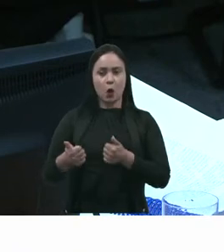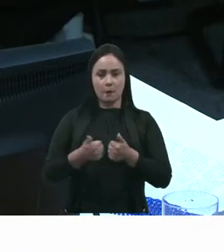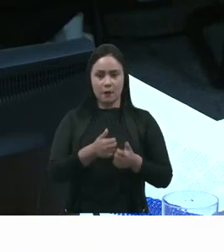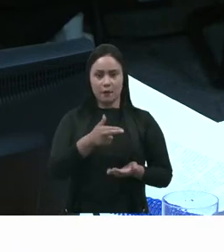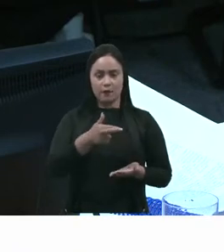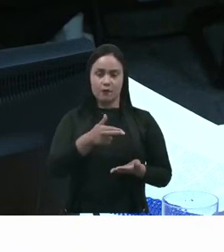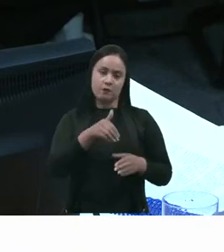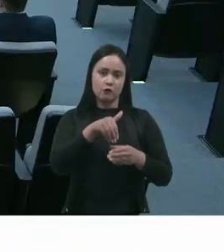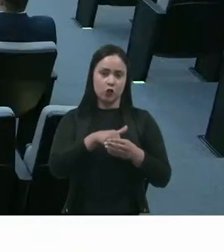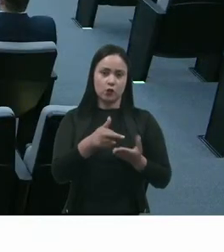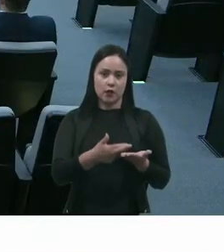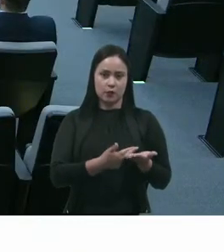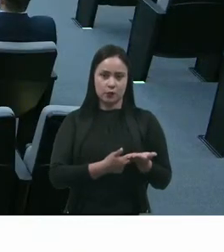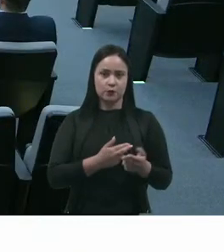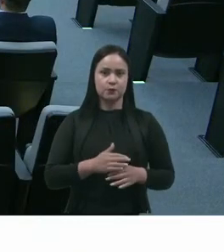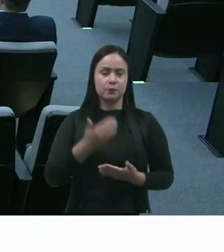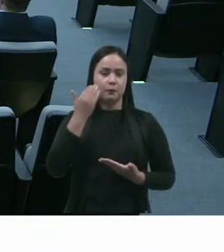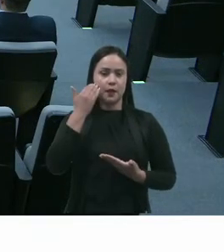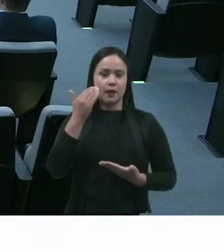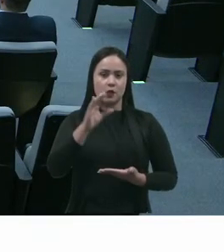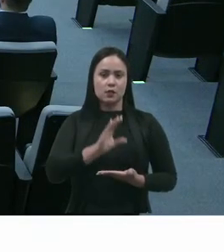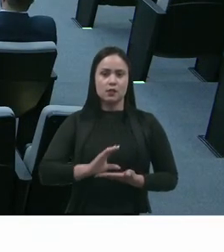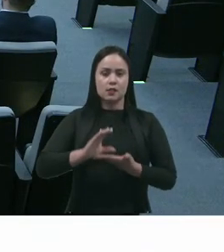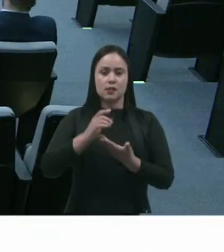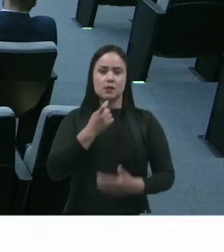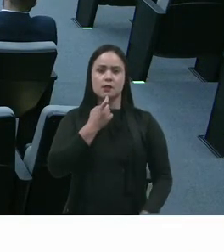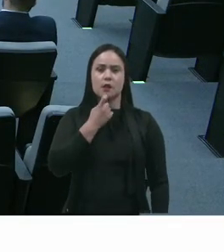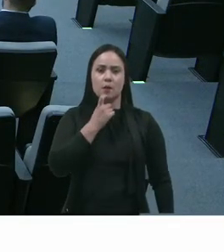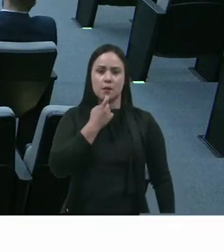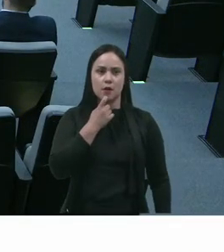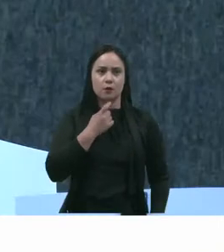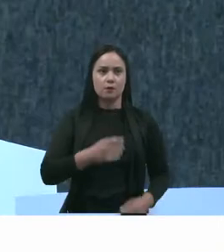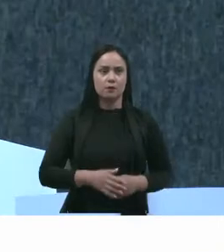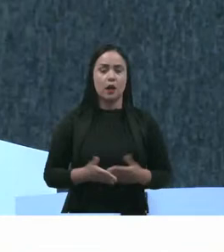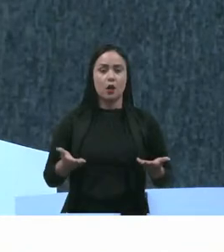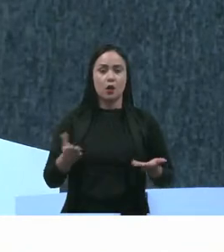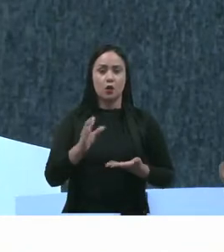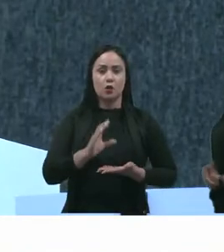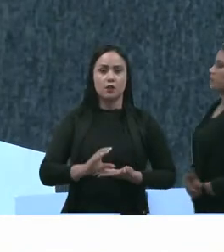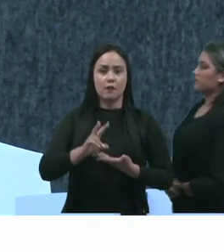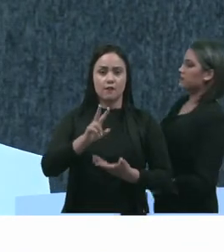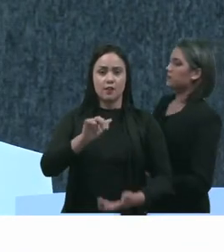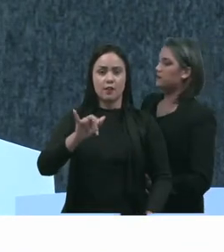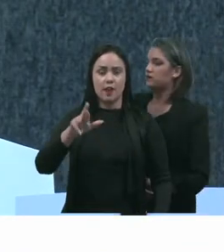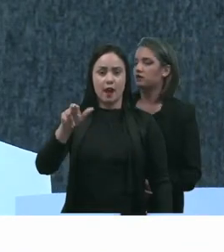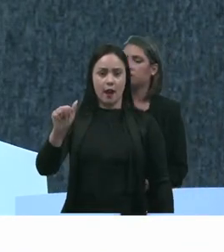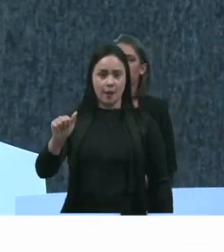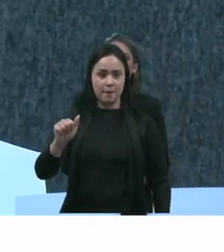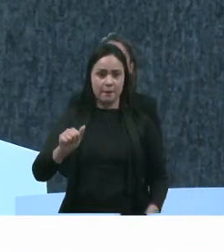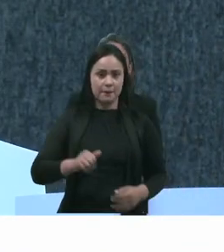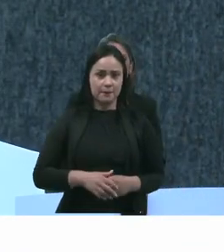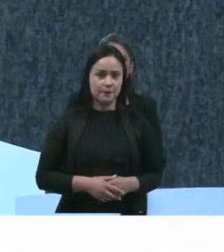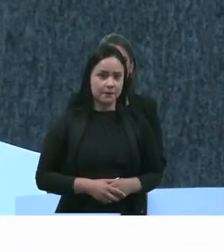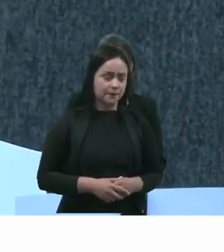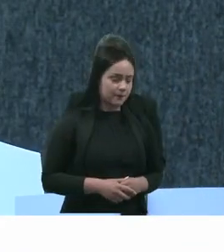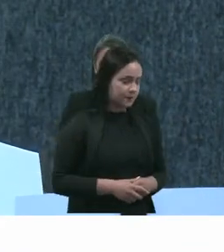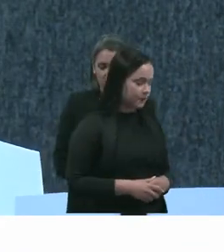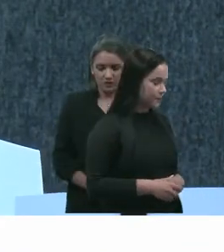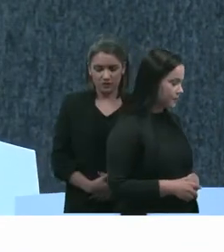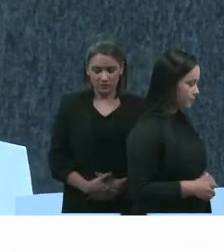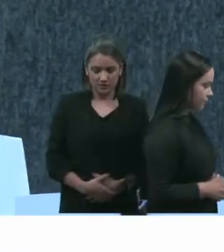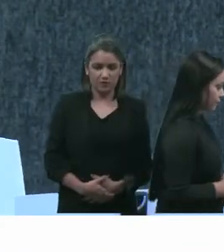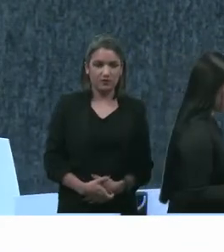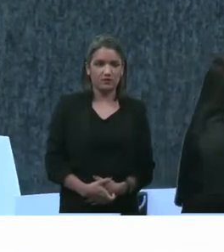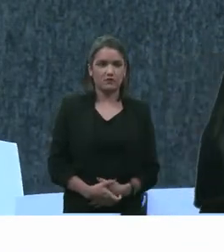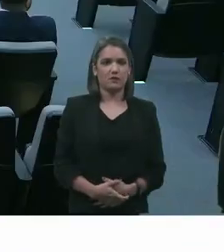voto do relator. Obrigada, conselheiro Salomão. Conselheiro Vieira de Melo Filho, como vota Vossa Excelência? Obrigado,